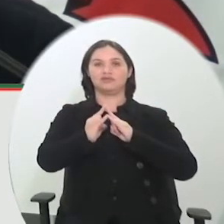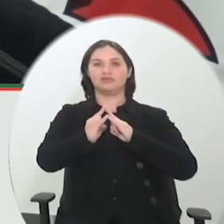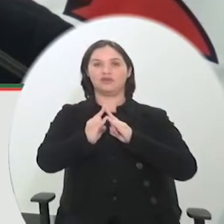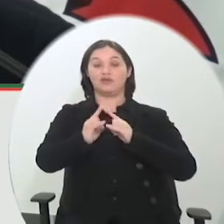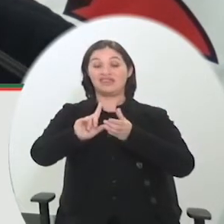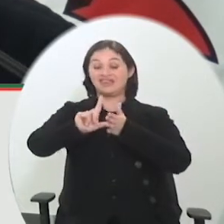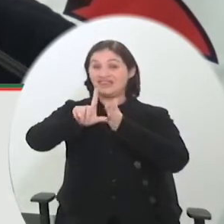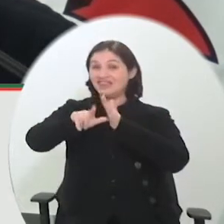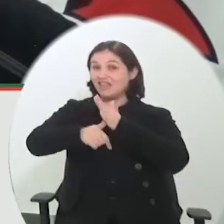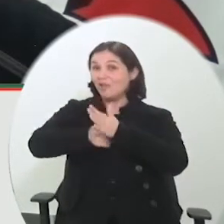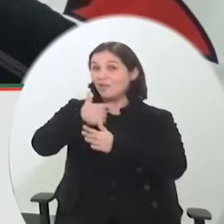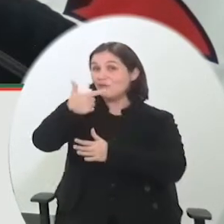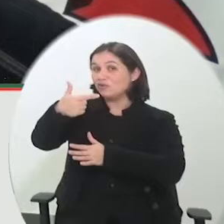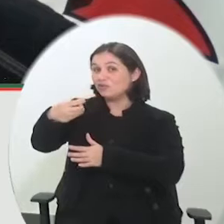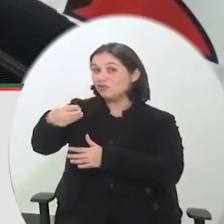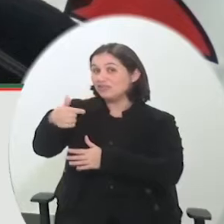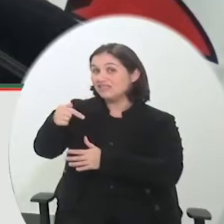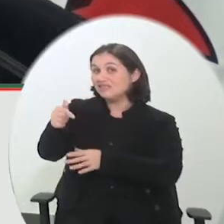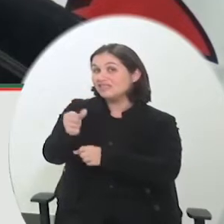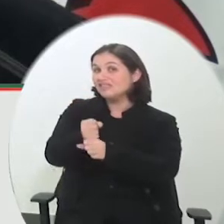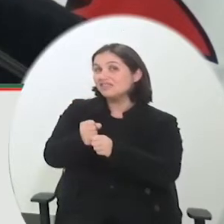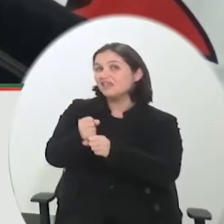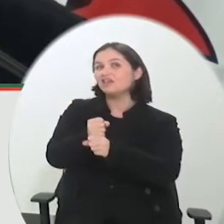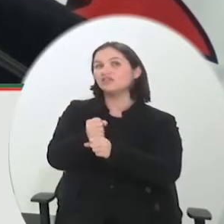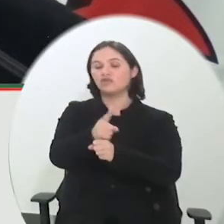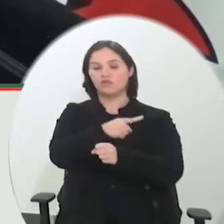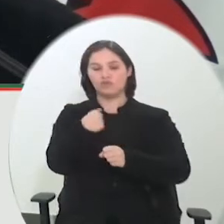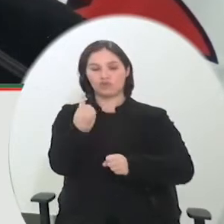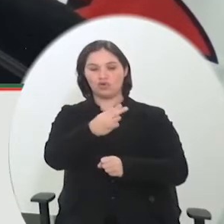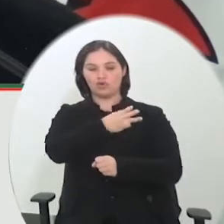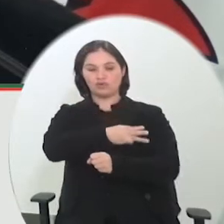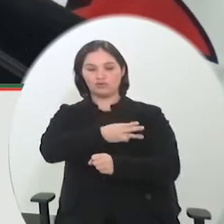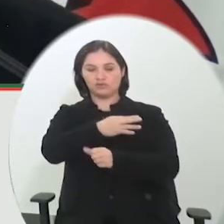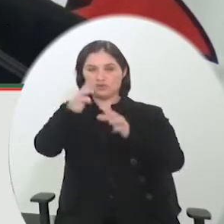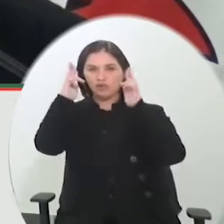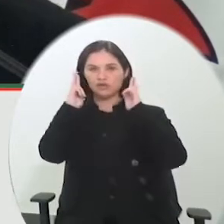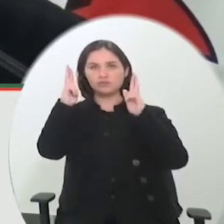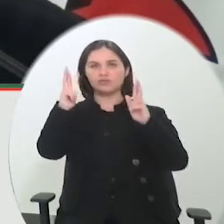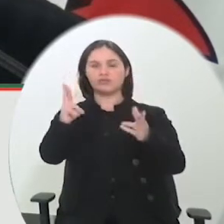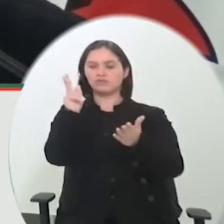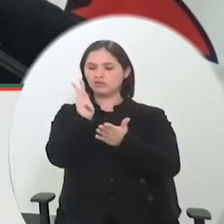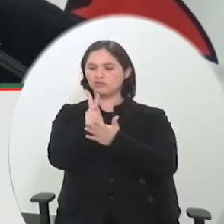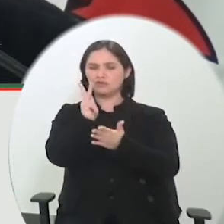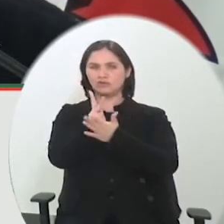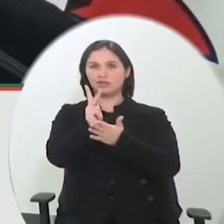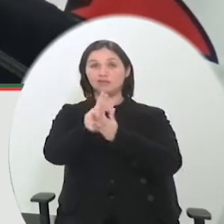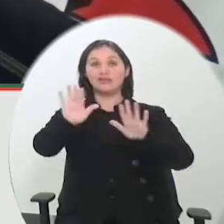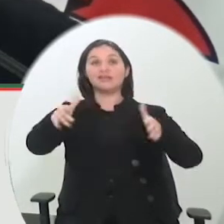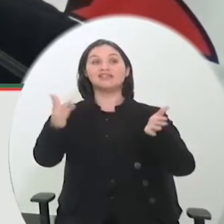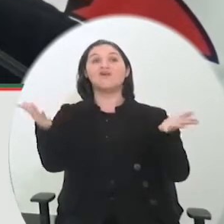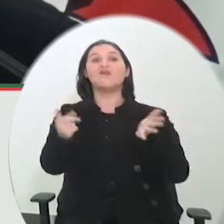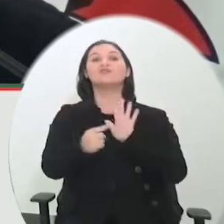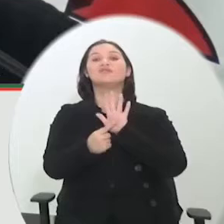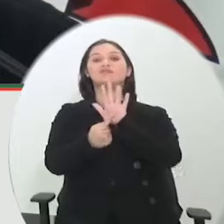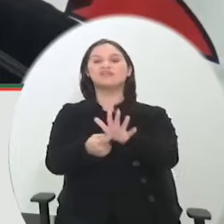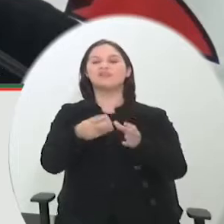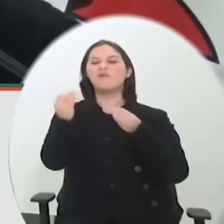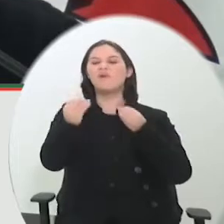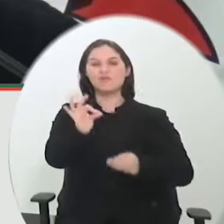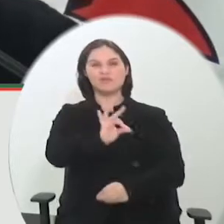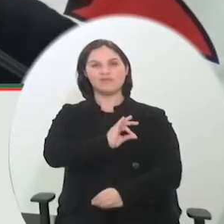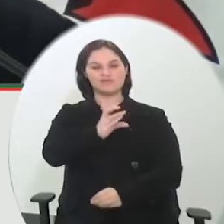207 anos, seguindo nossa missão institucional, demonstramos a solidez da Polícia Civil